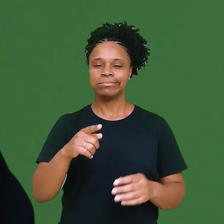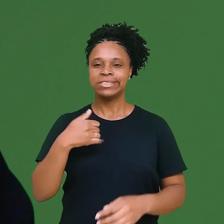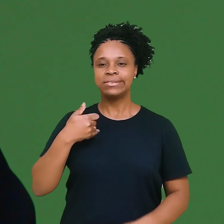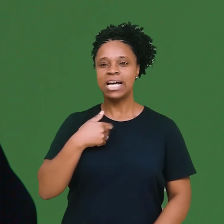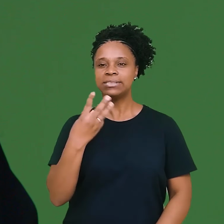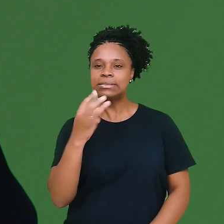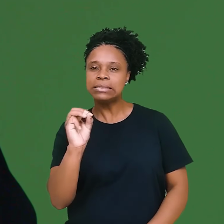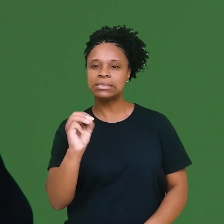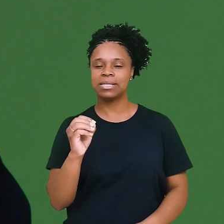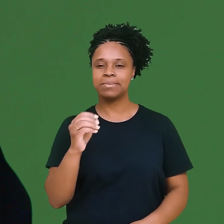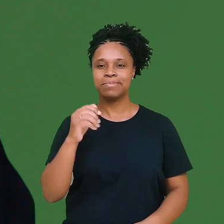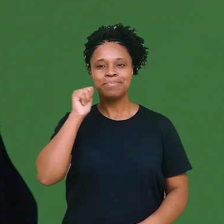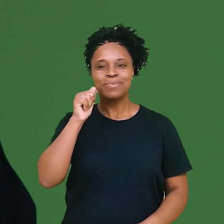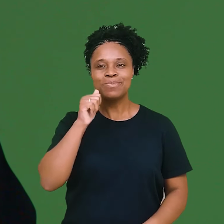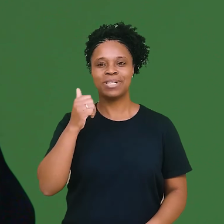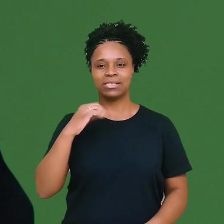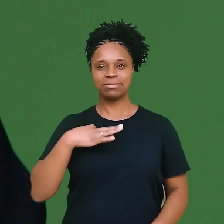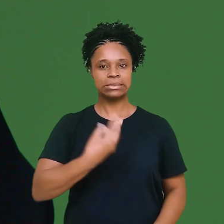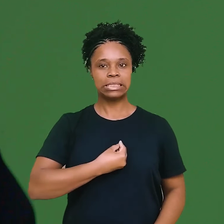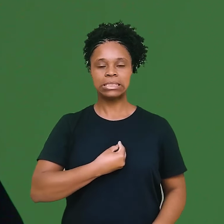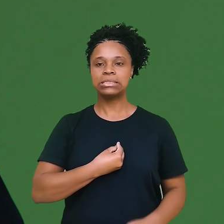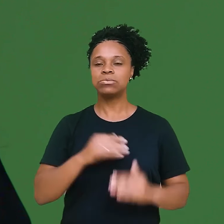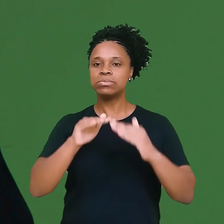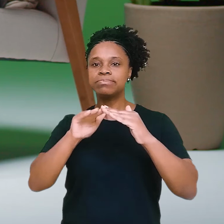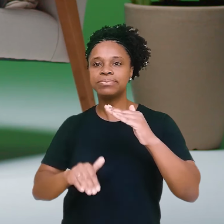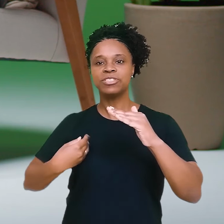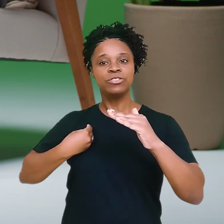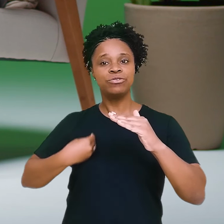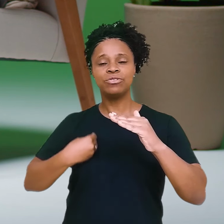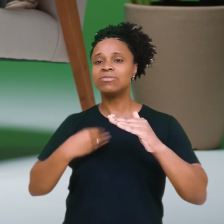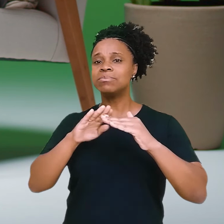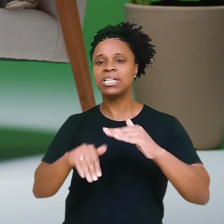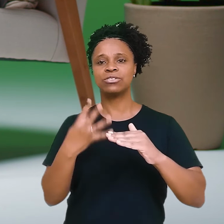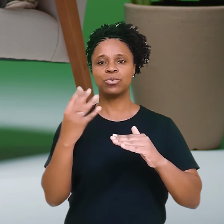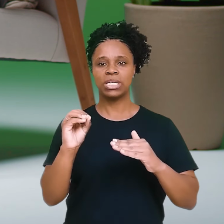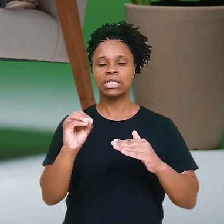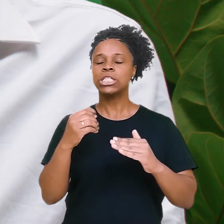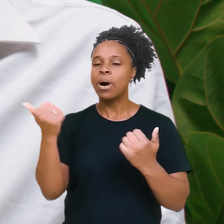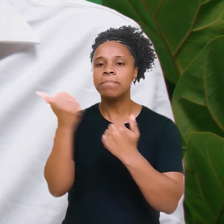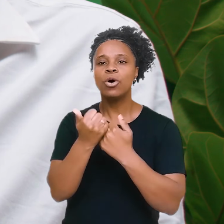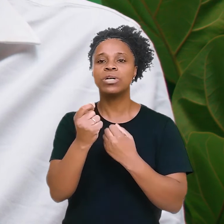anos. As mulheres trans têm uma expectativa de vida de menos de 40 anos. Então, esse apoio é